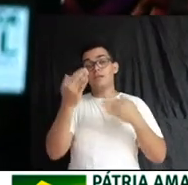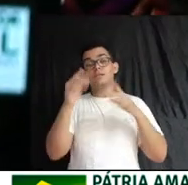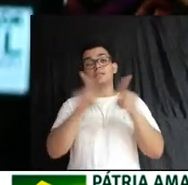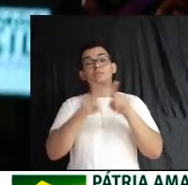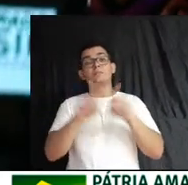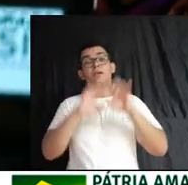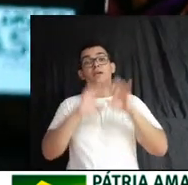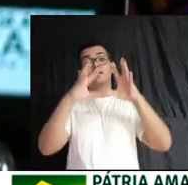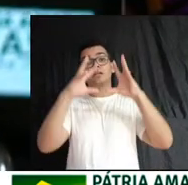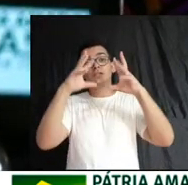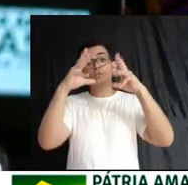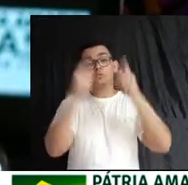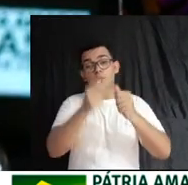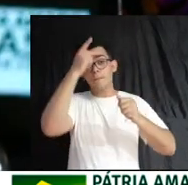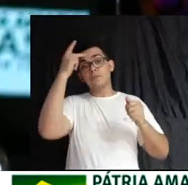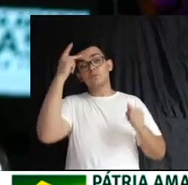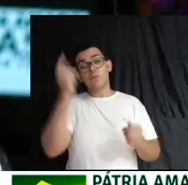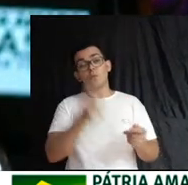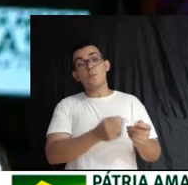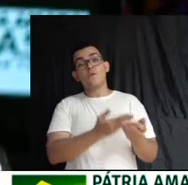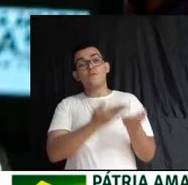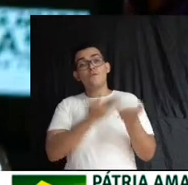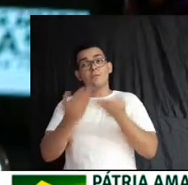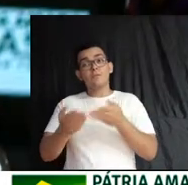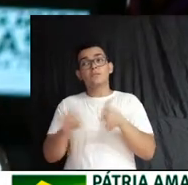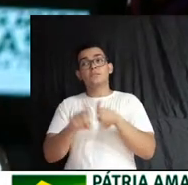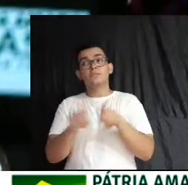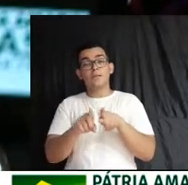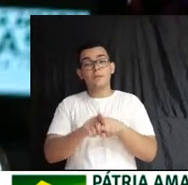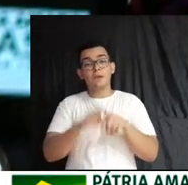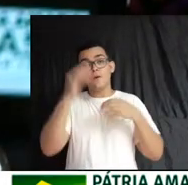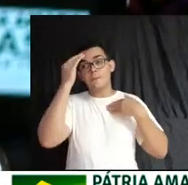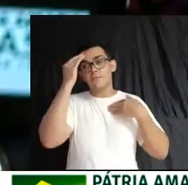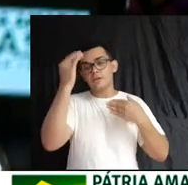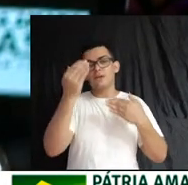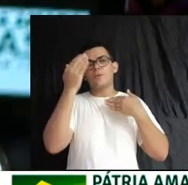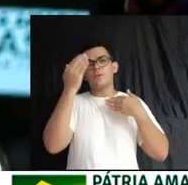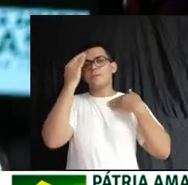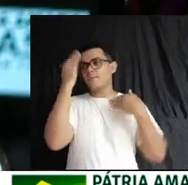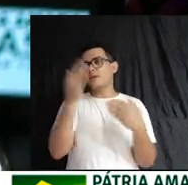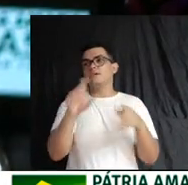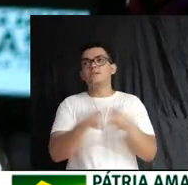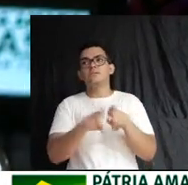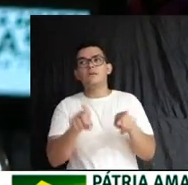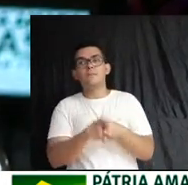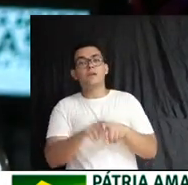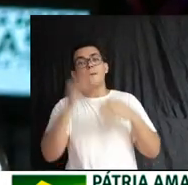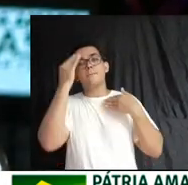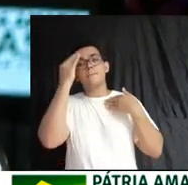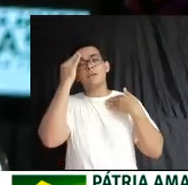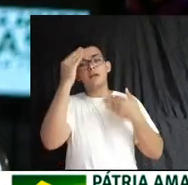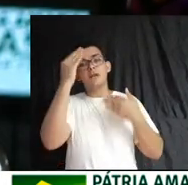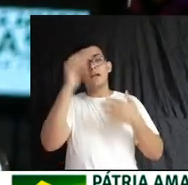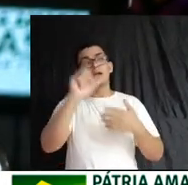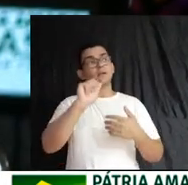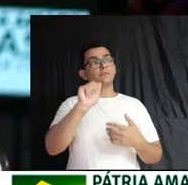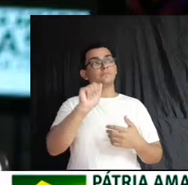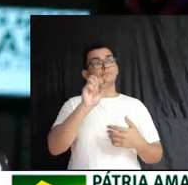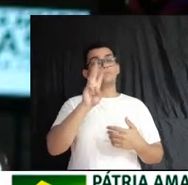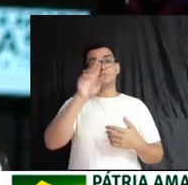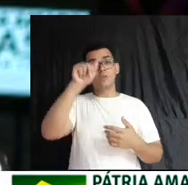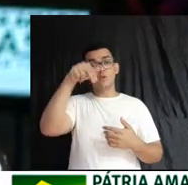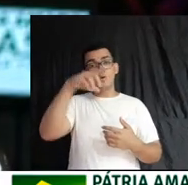Obrigada por ter aceitado também o convite em nome do dono do projeto. Obrigada de coração. Obrigada, o Andrei, por ter atendido